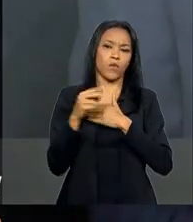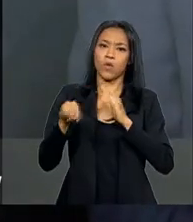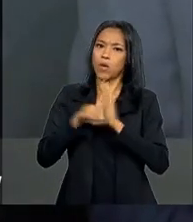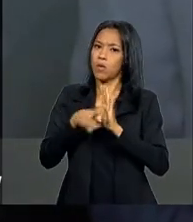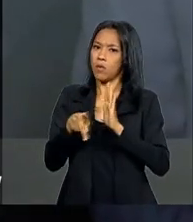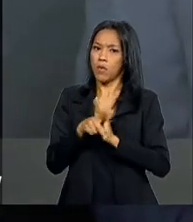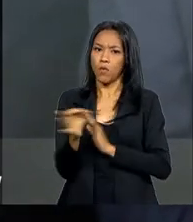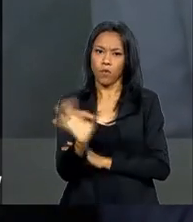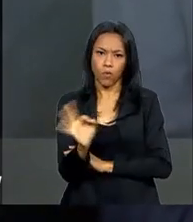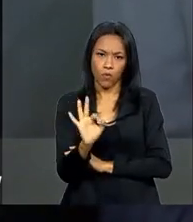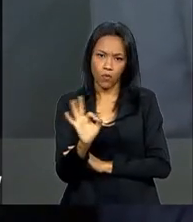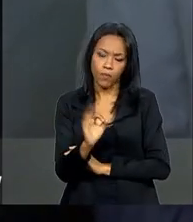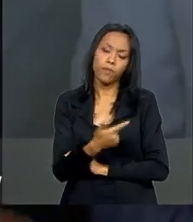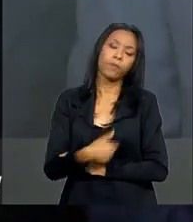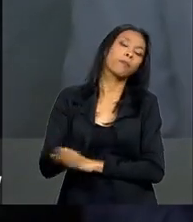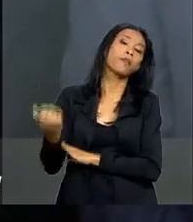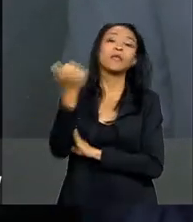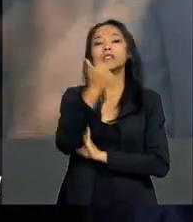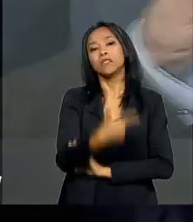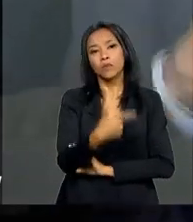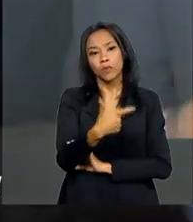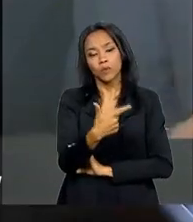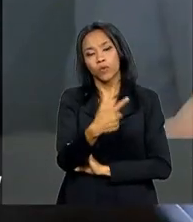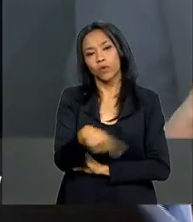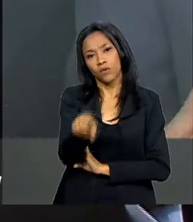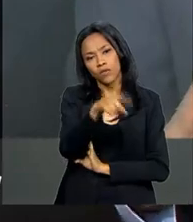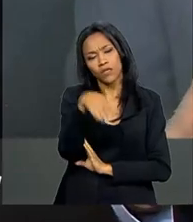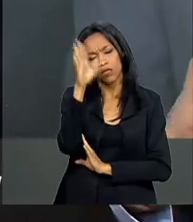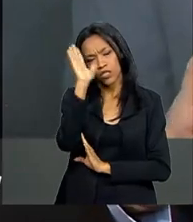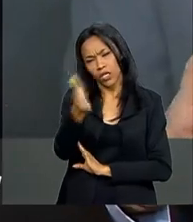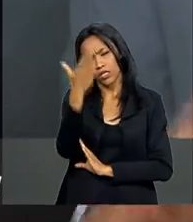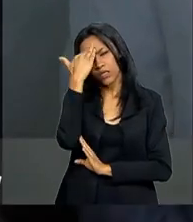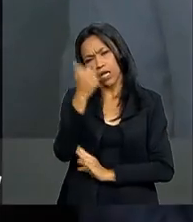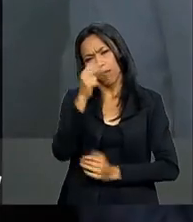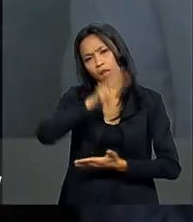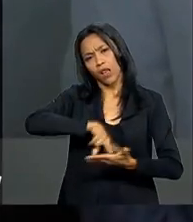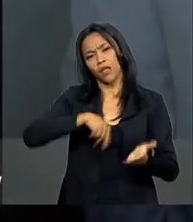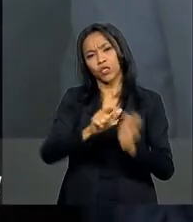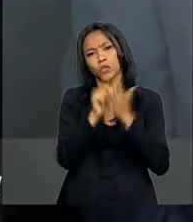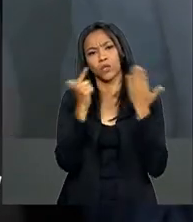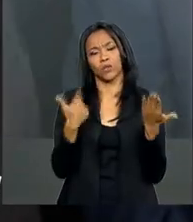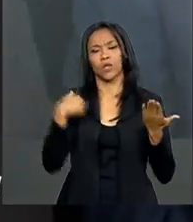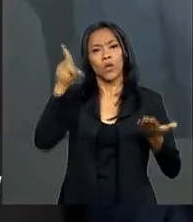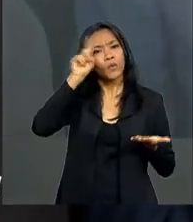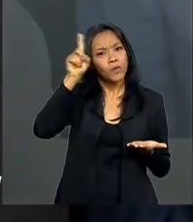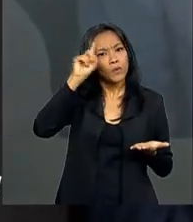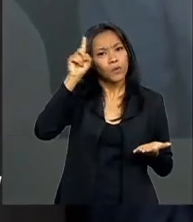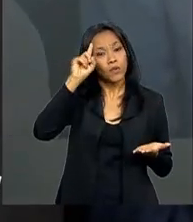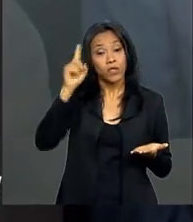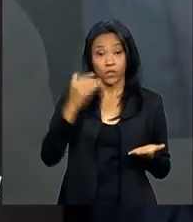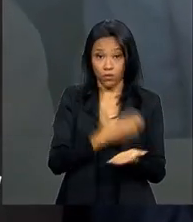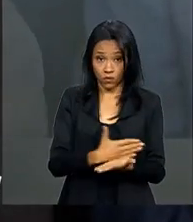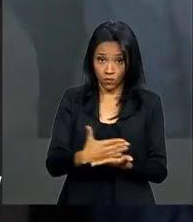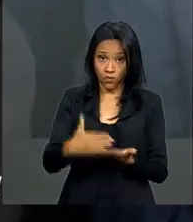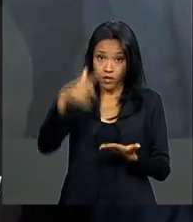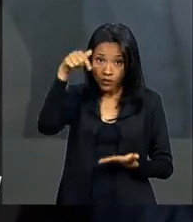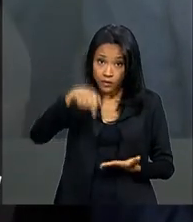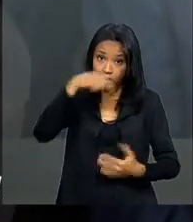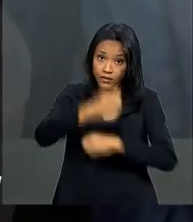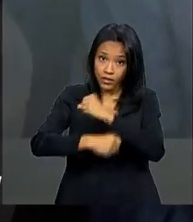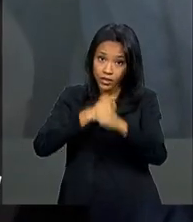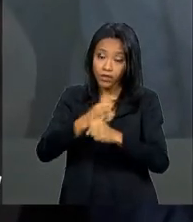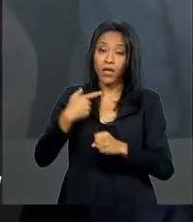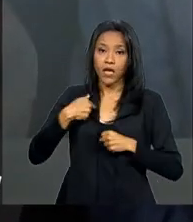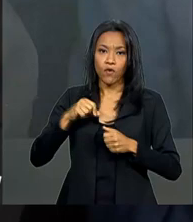Primeiro ponto. Segundo ponto, vocês sabem, vocês leem jornais todo dia, sabem que no início deste ano eu editei